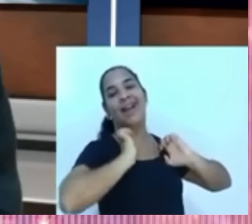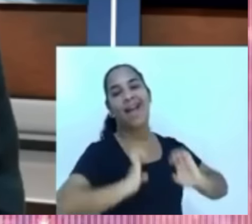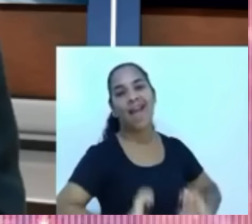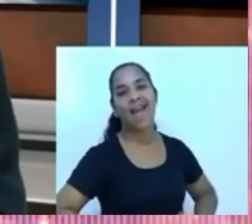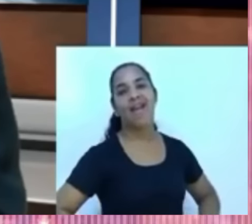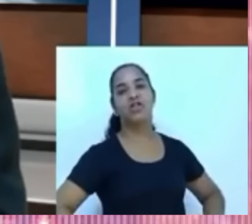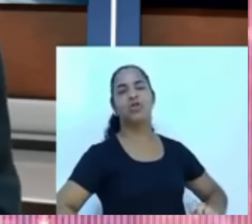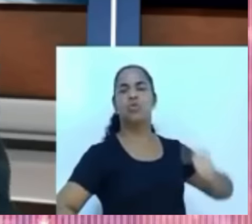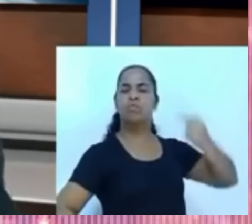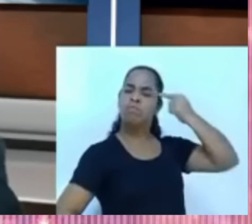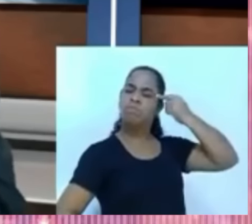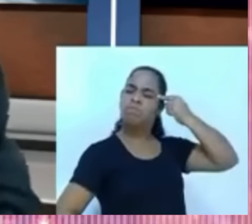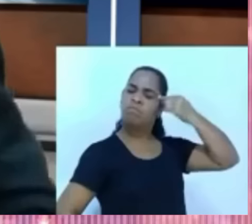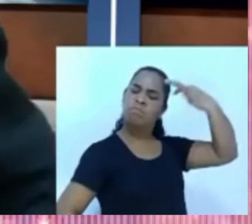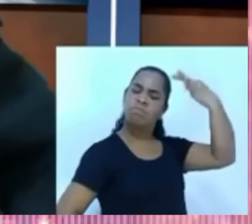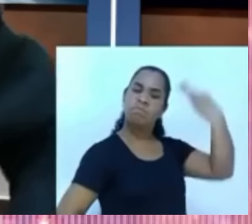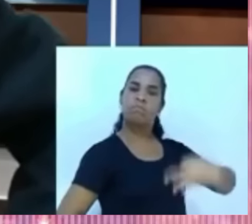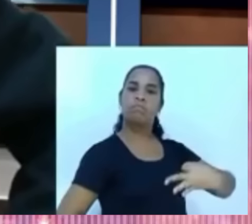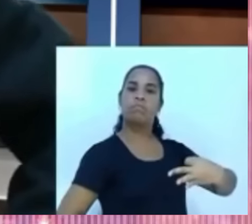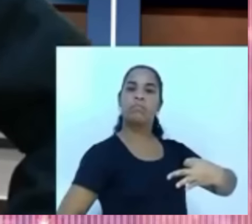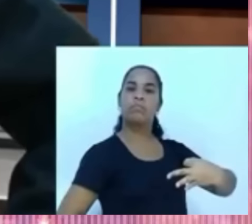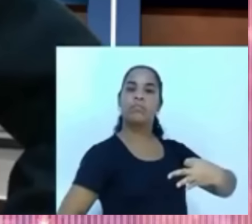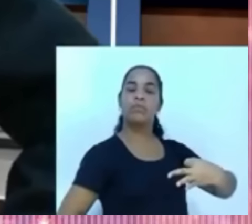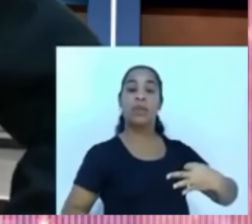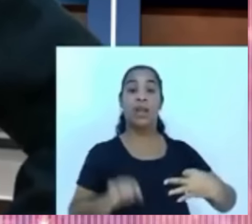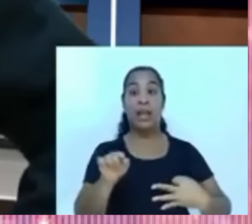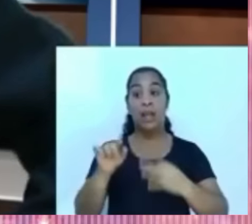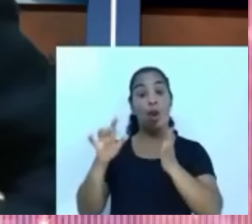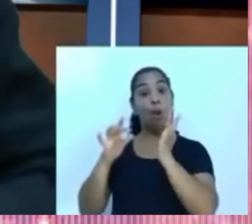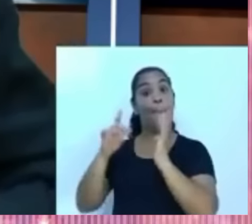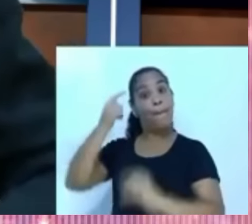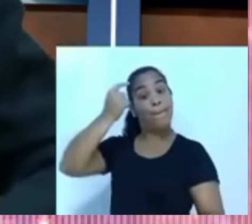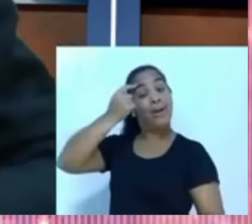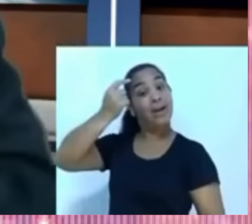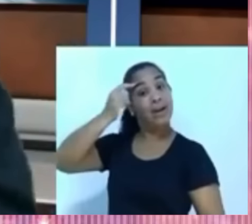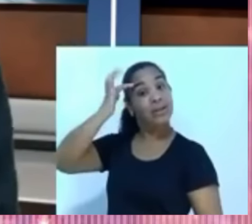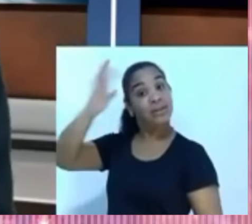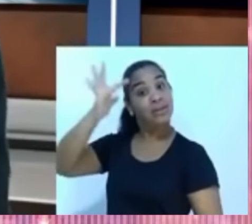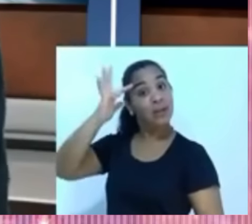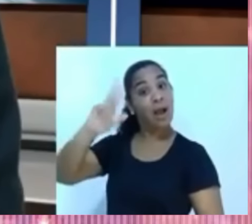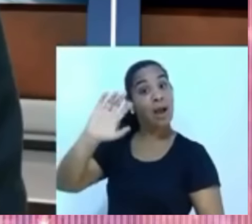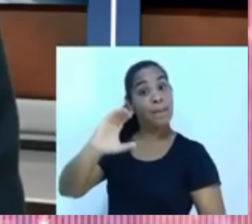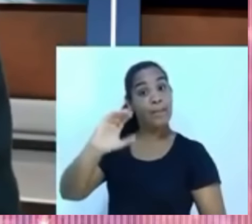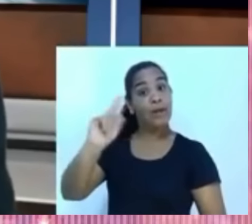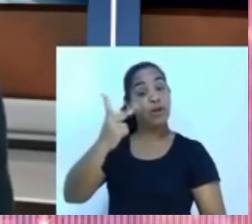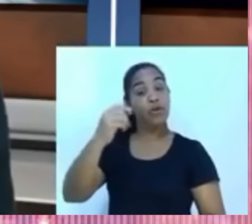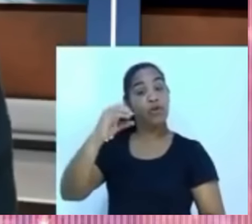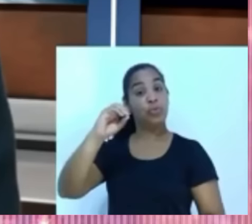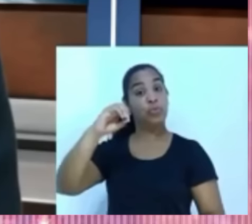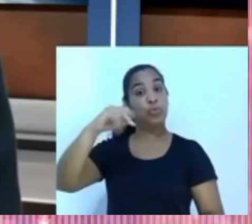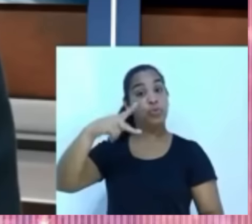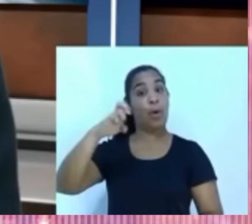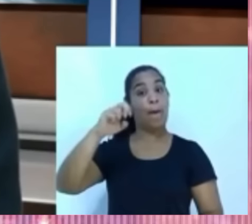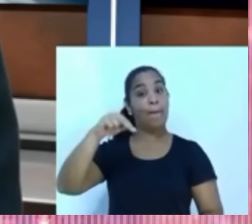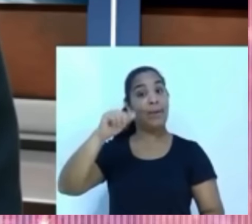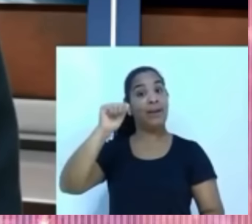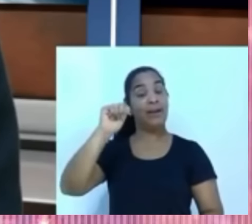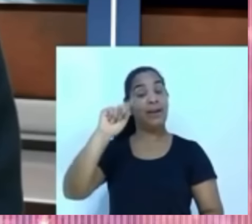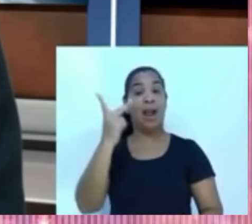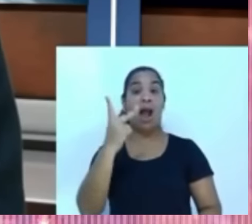racional e o pensamento deer que não teve a felicidade de L